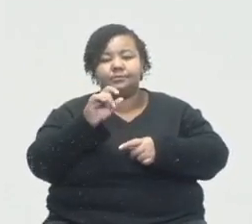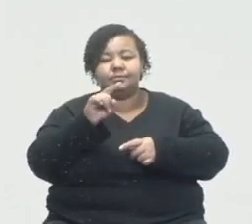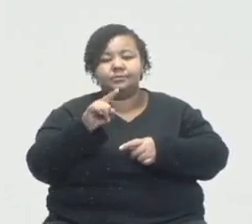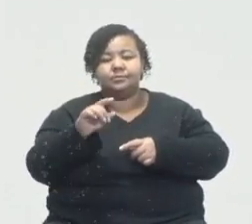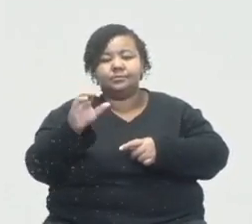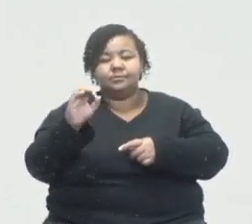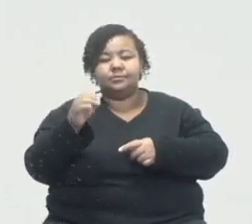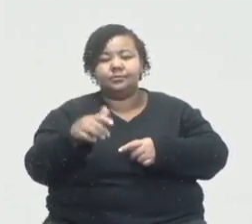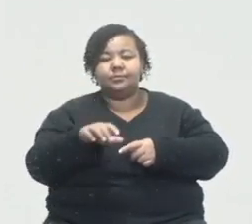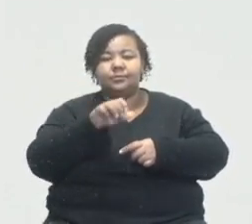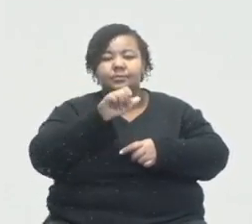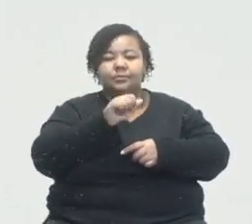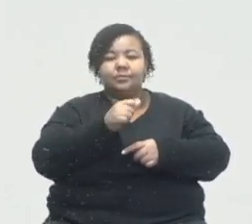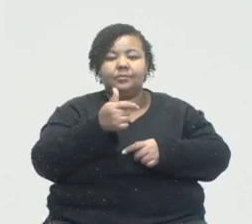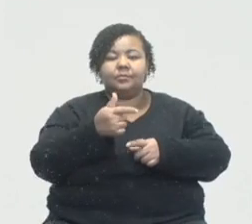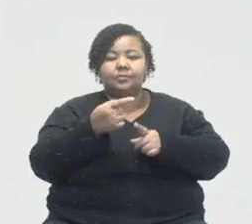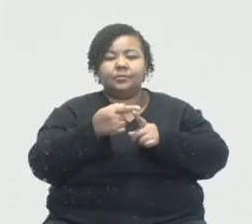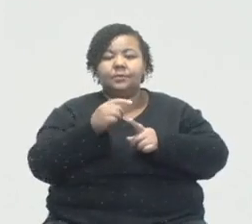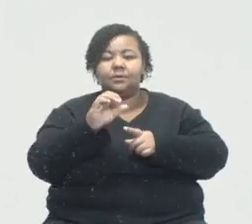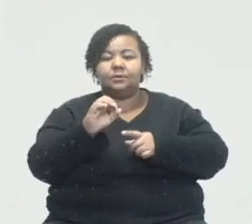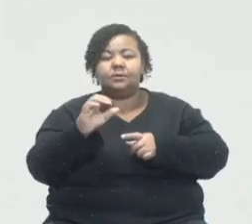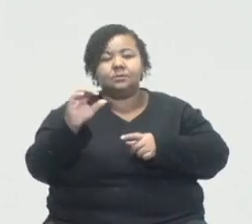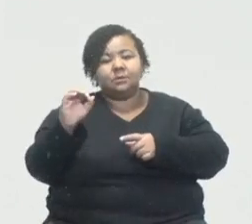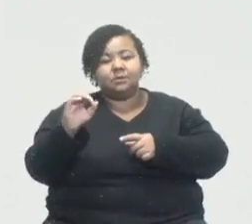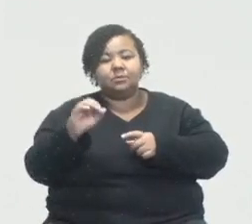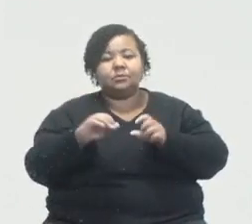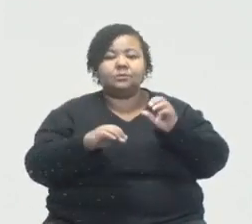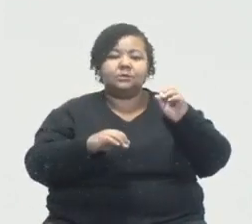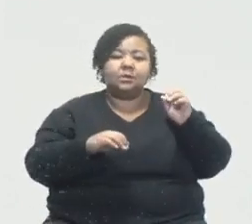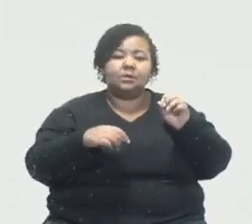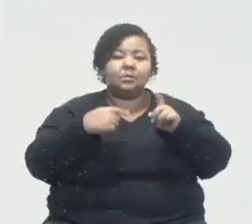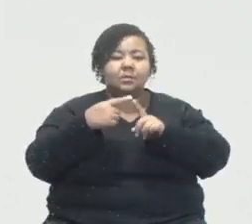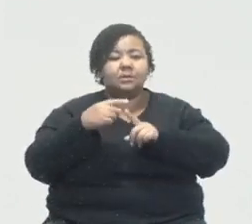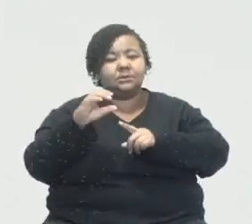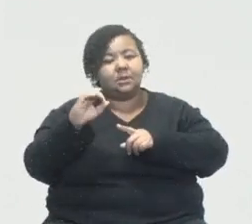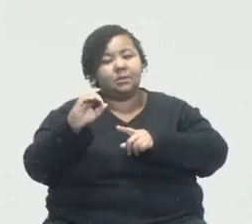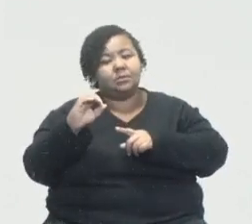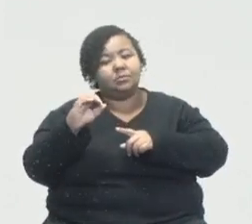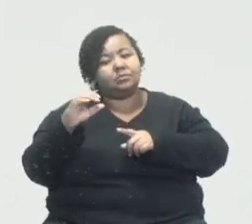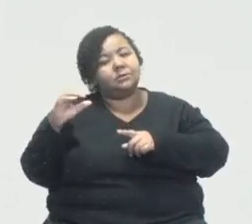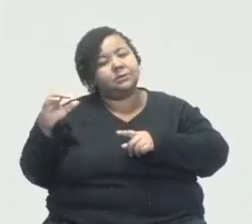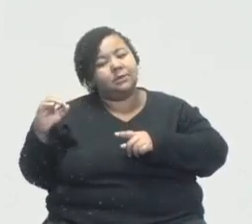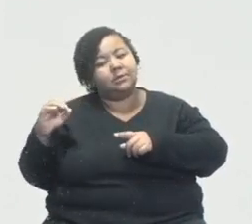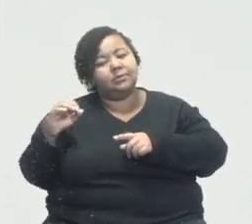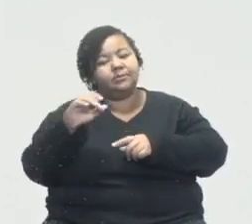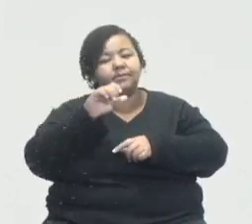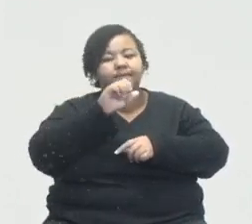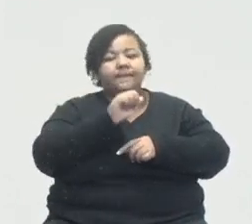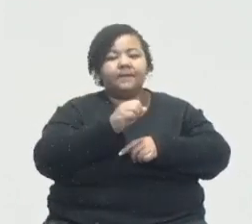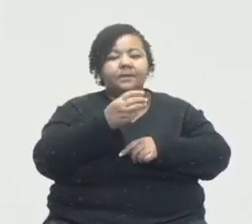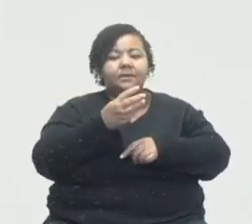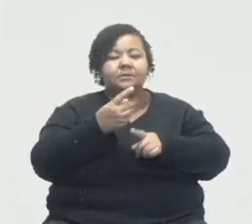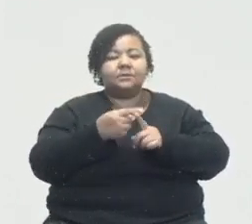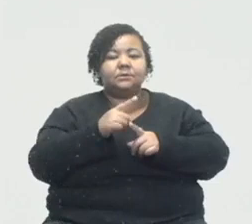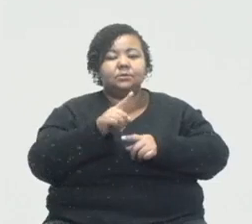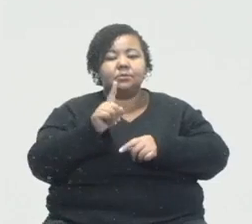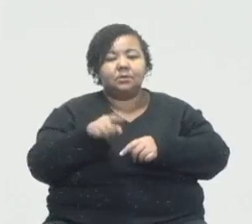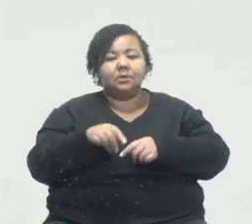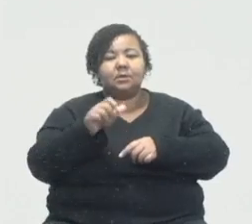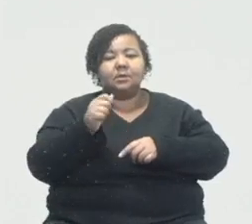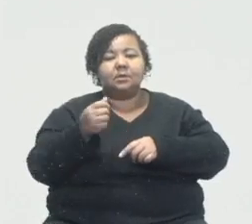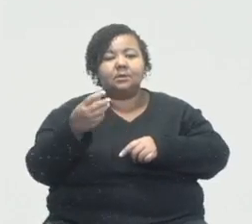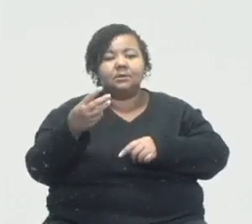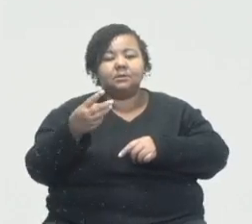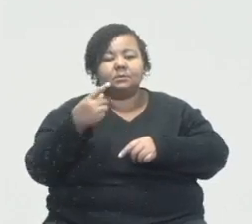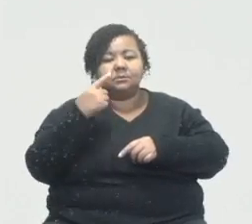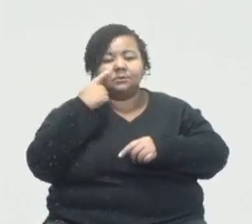A2 vezes 0, 0. Então, 0 mais 0, 0. A3 vezes 1, A3. A3. Então, aqui a gente faz